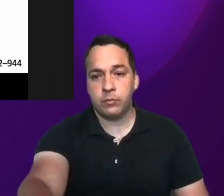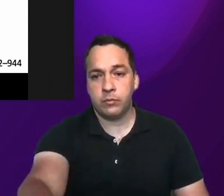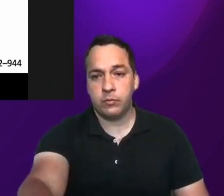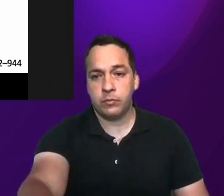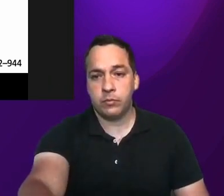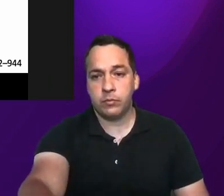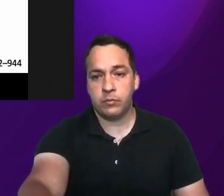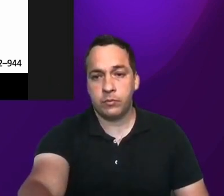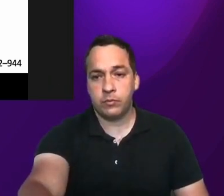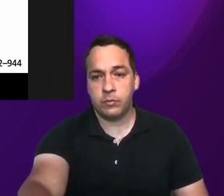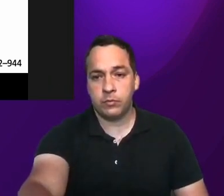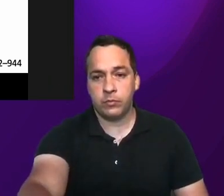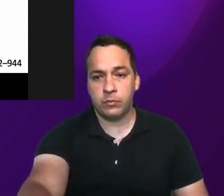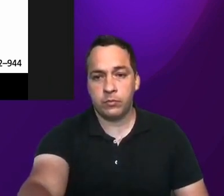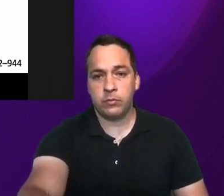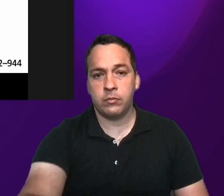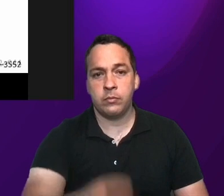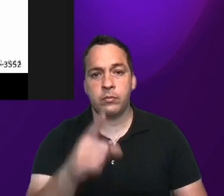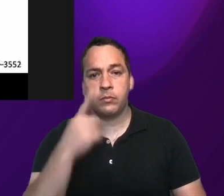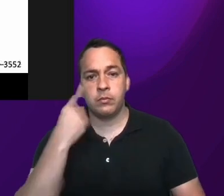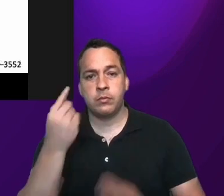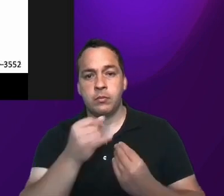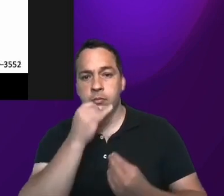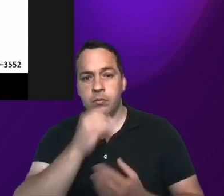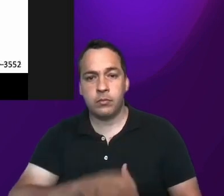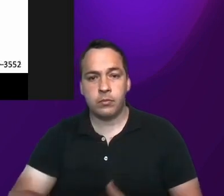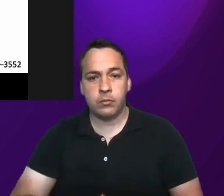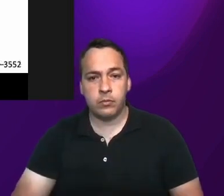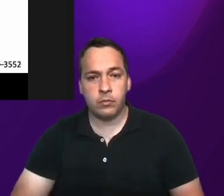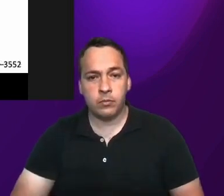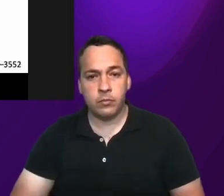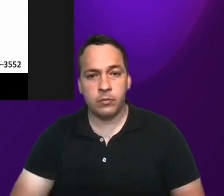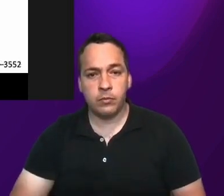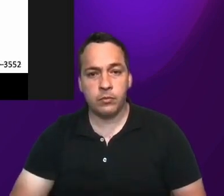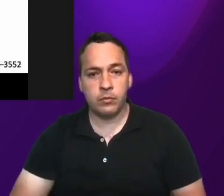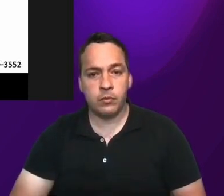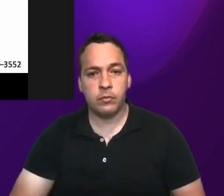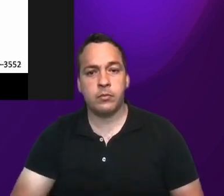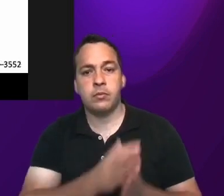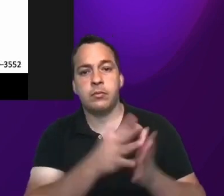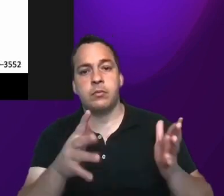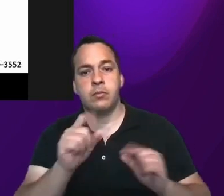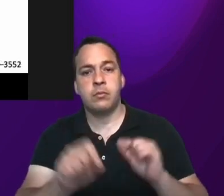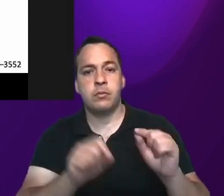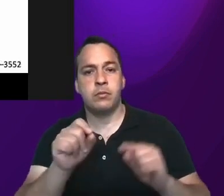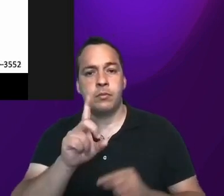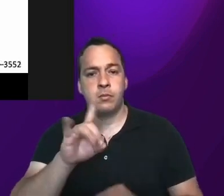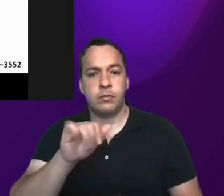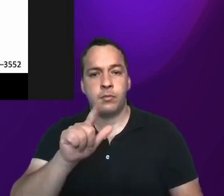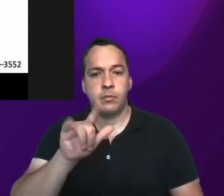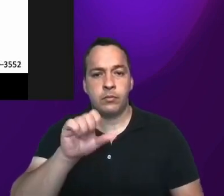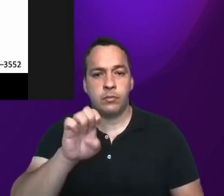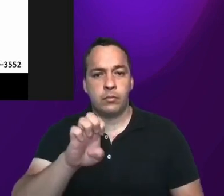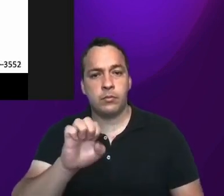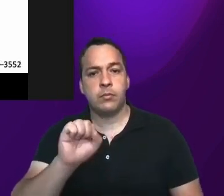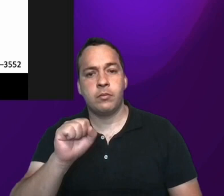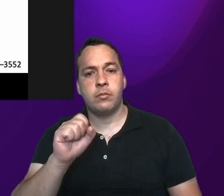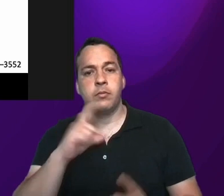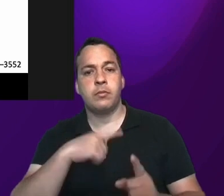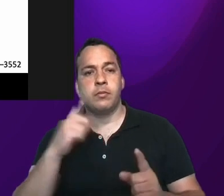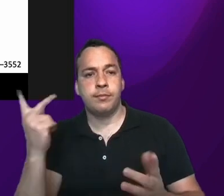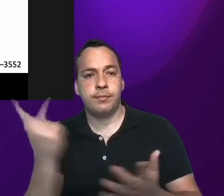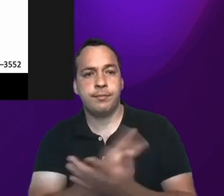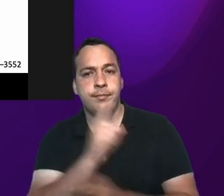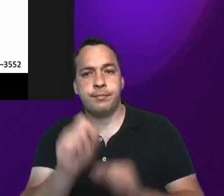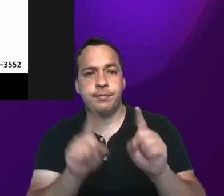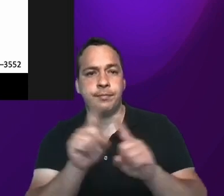de mais de uma parede coronariana miocárdica durante a diálise. E a consequência desses episódios de diminuição da